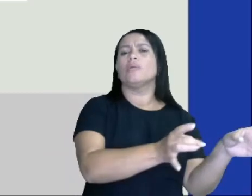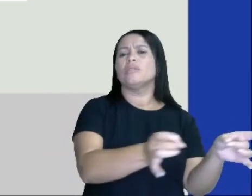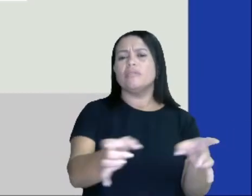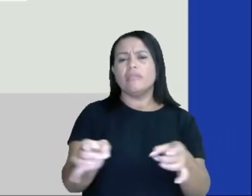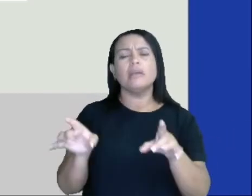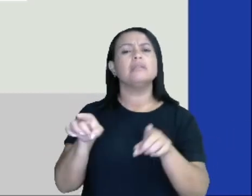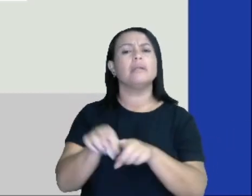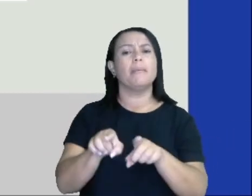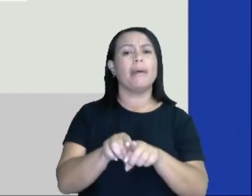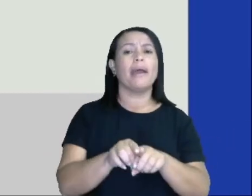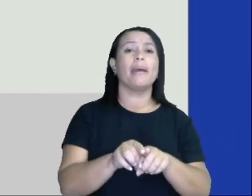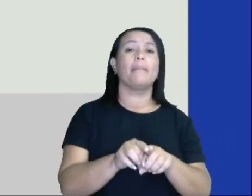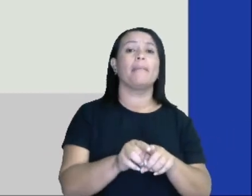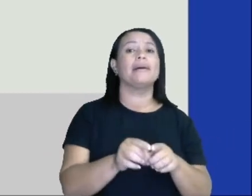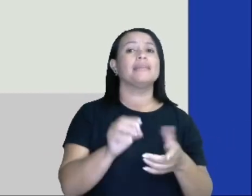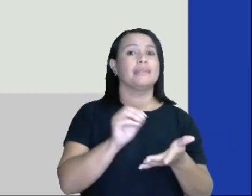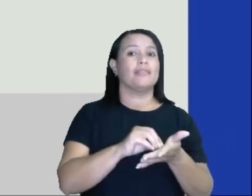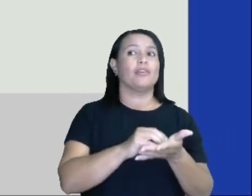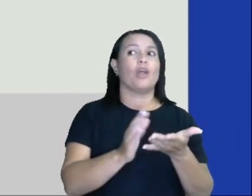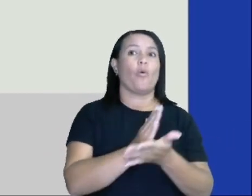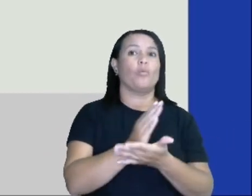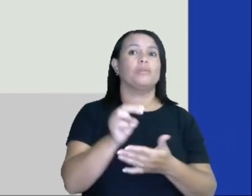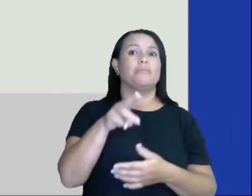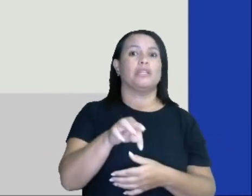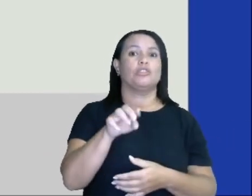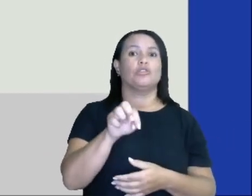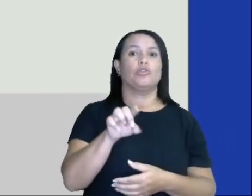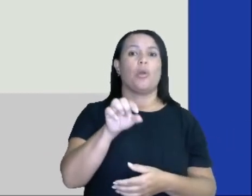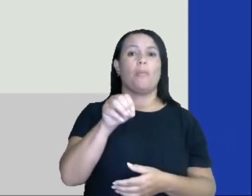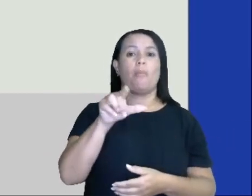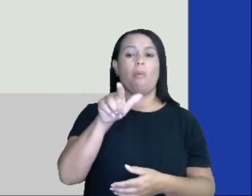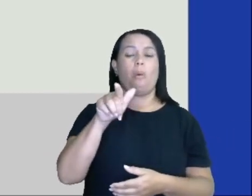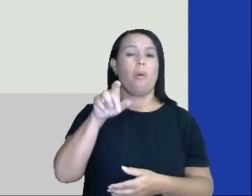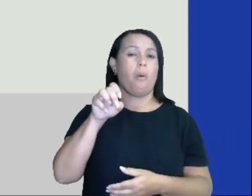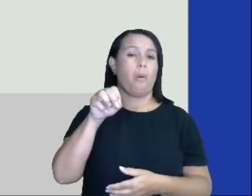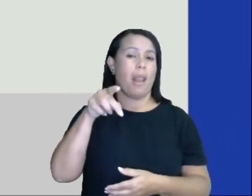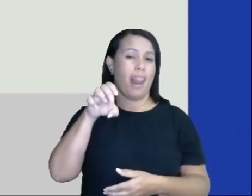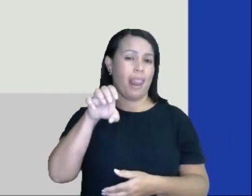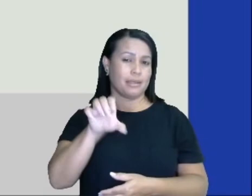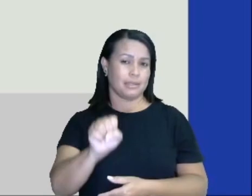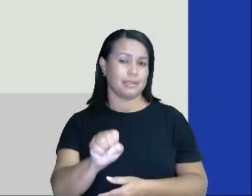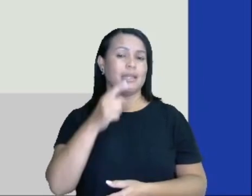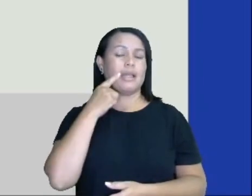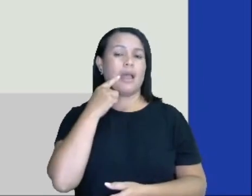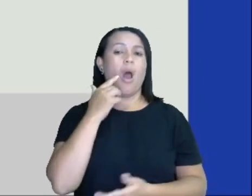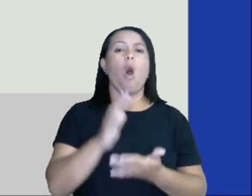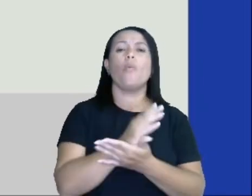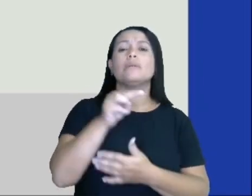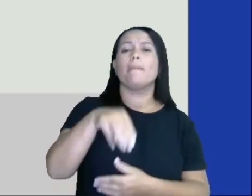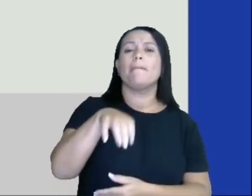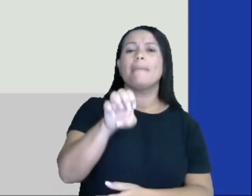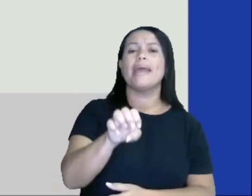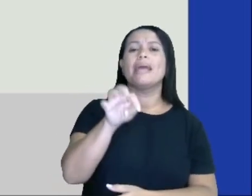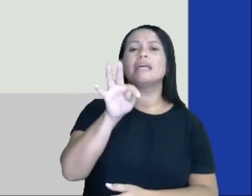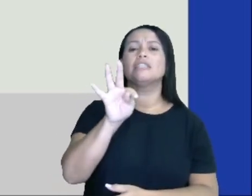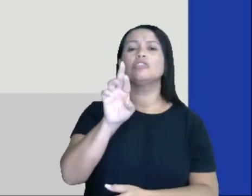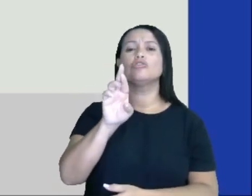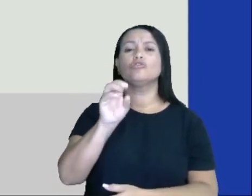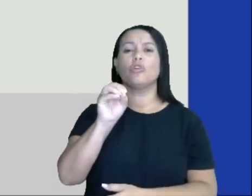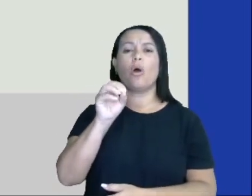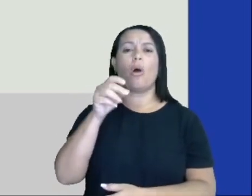são tão grandes quanto as metrópoles. Temos também os centros de zona, que são cidades menores que os